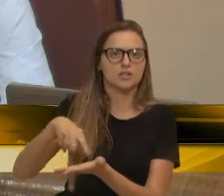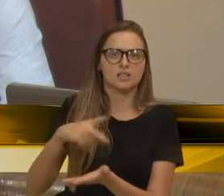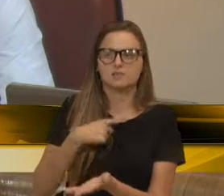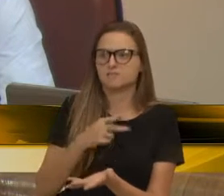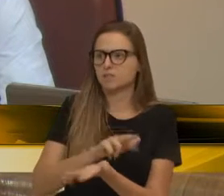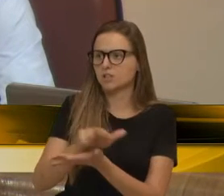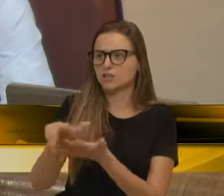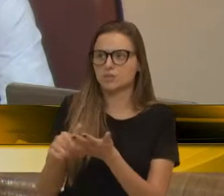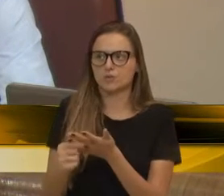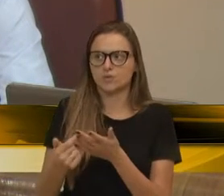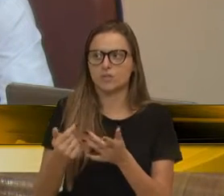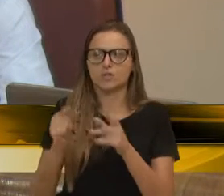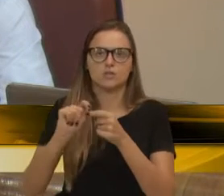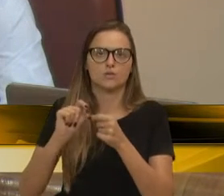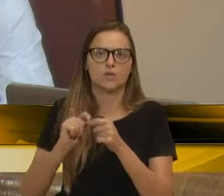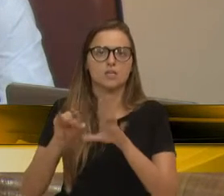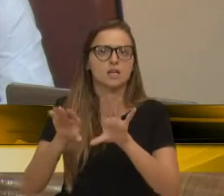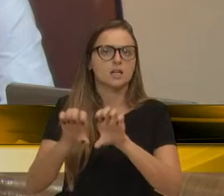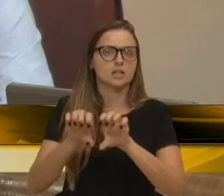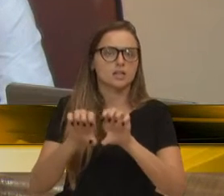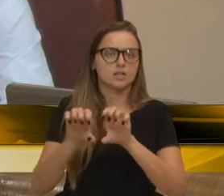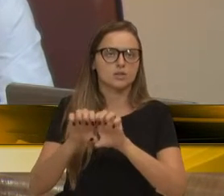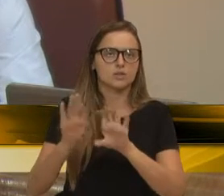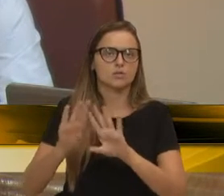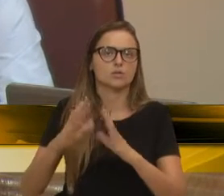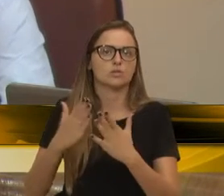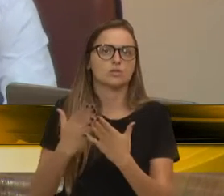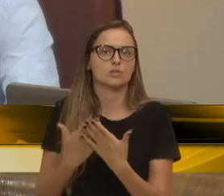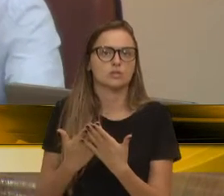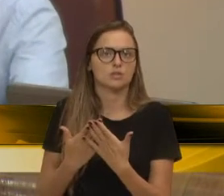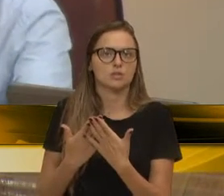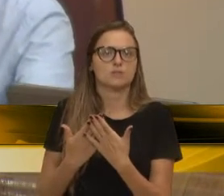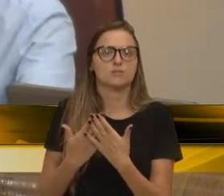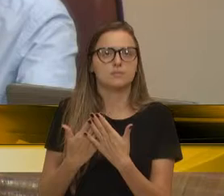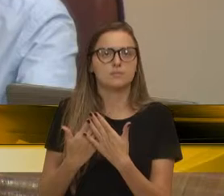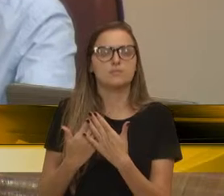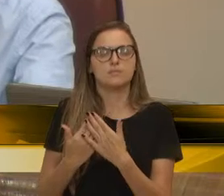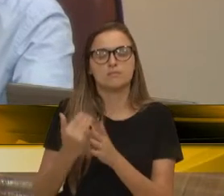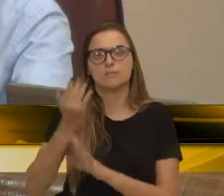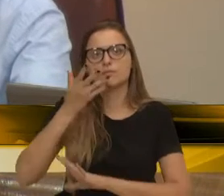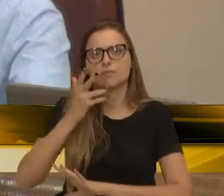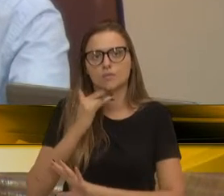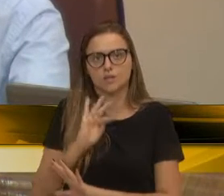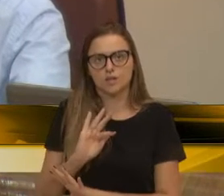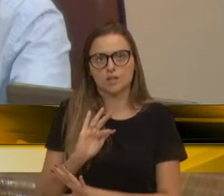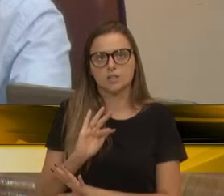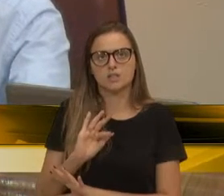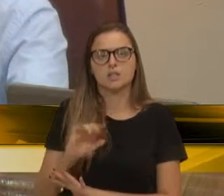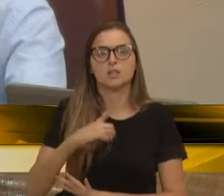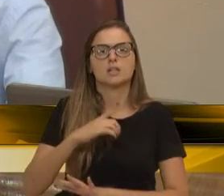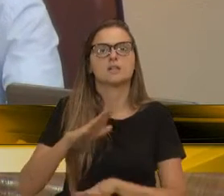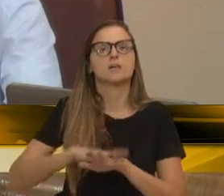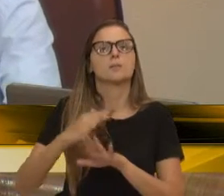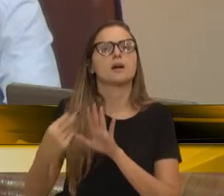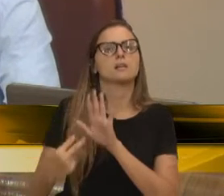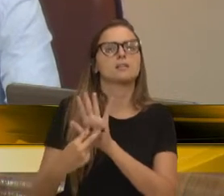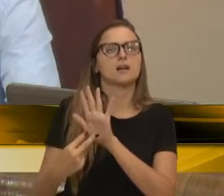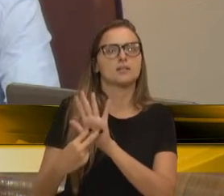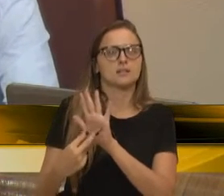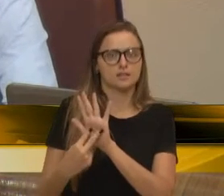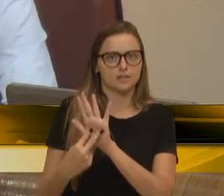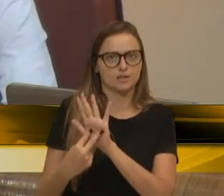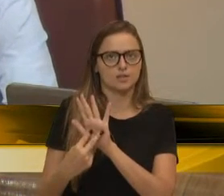seara a exemplo da infraestrutura nas escolas e falta de vagas na educação infantil que deveriam ter maior atenção de sua parte